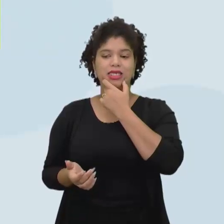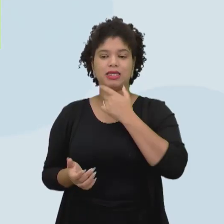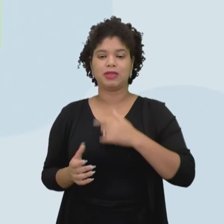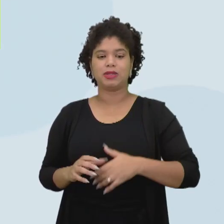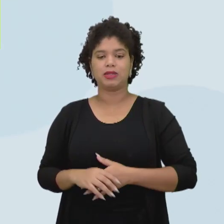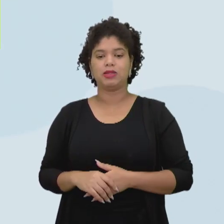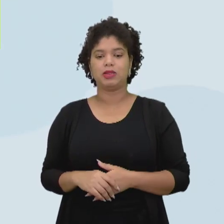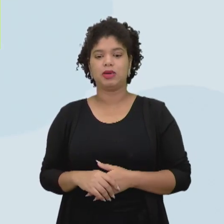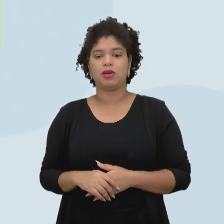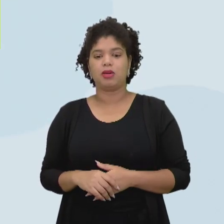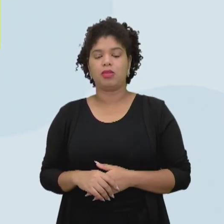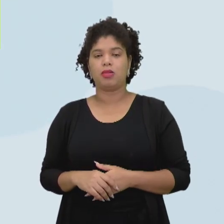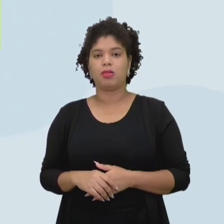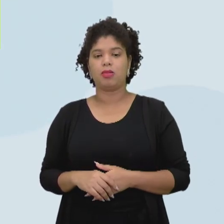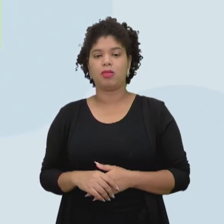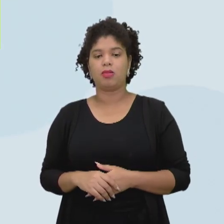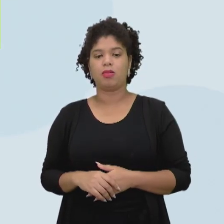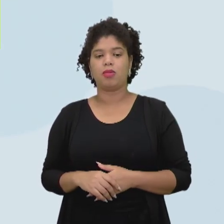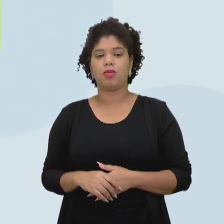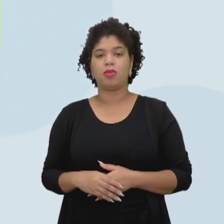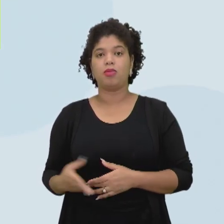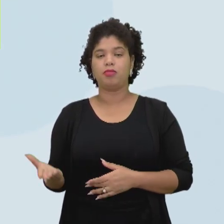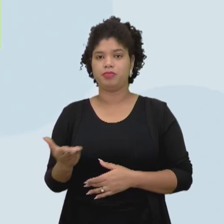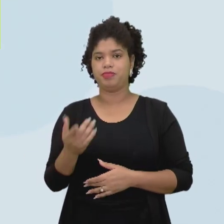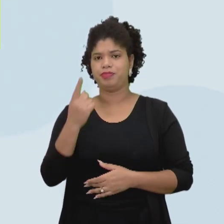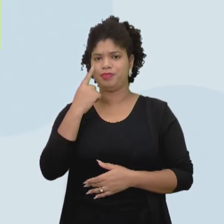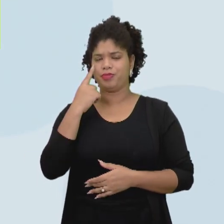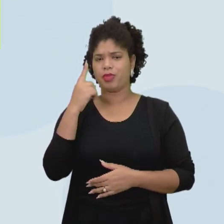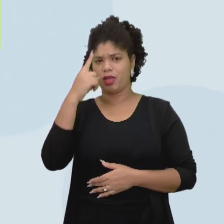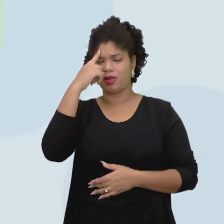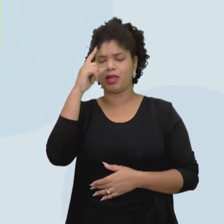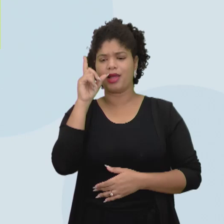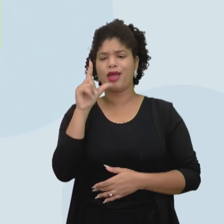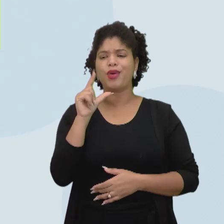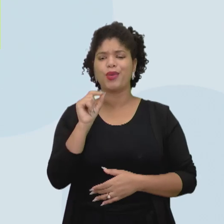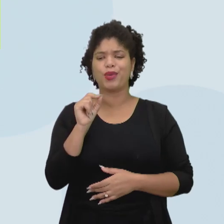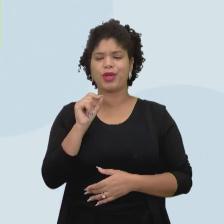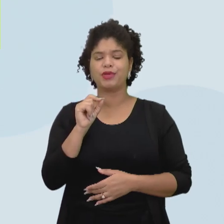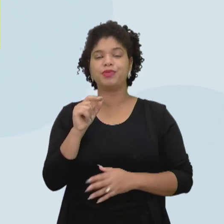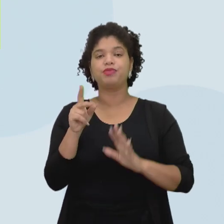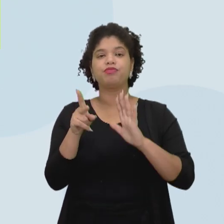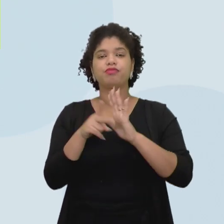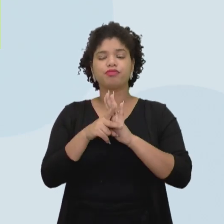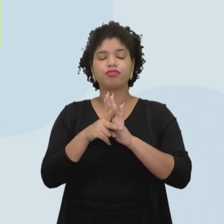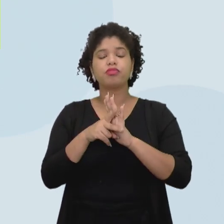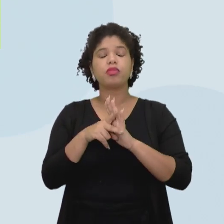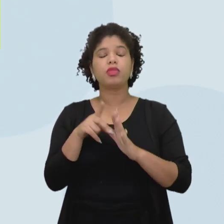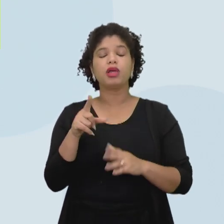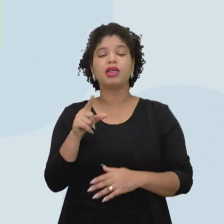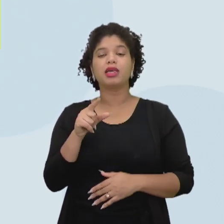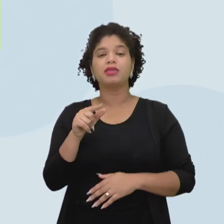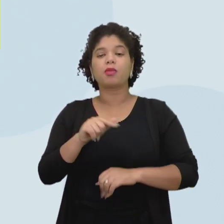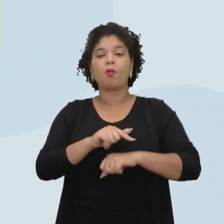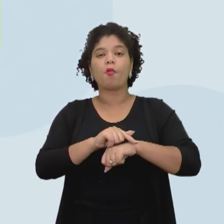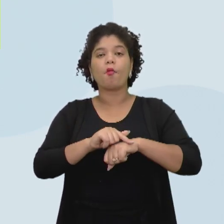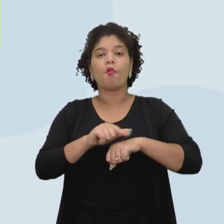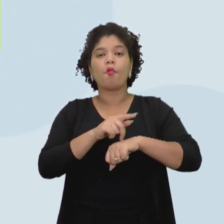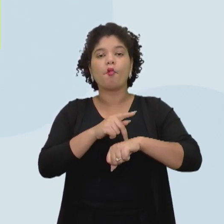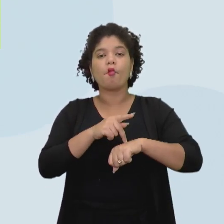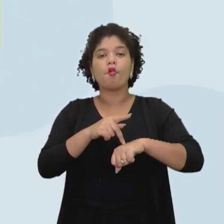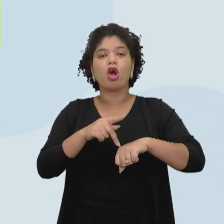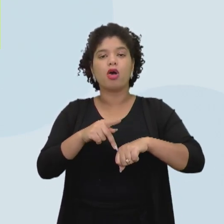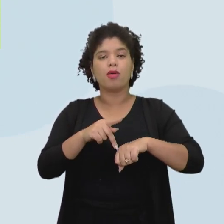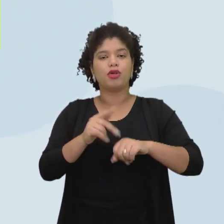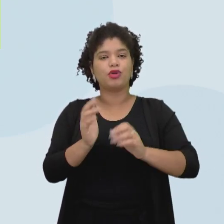para o LED aqui, a ideia de que a pureza nacional teria que ser mantida entre os boeres. E